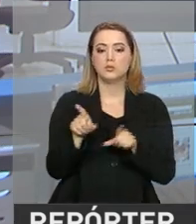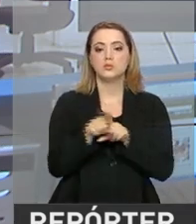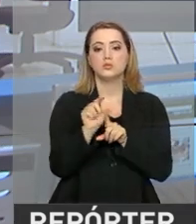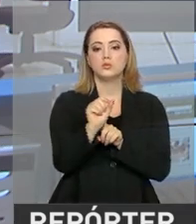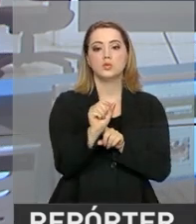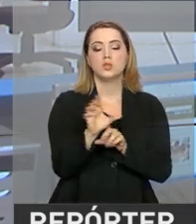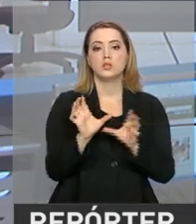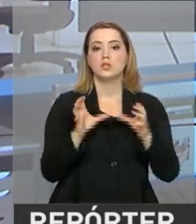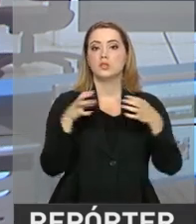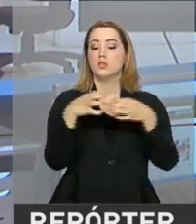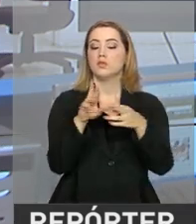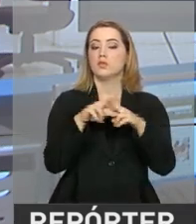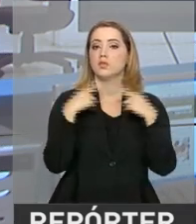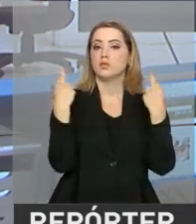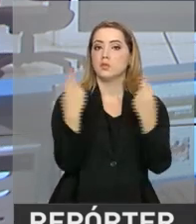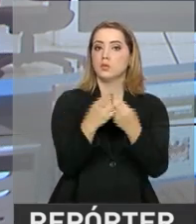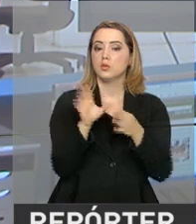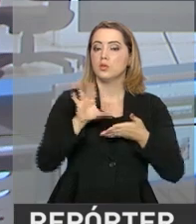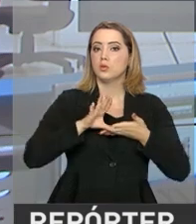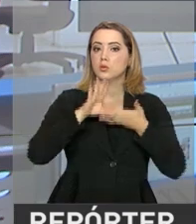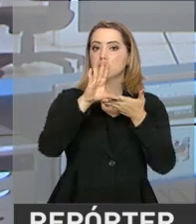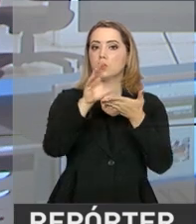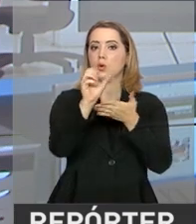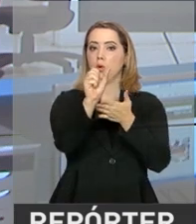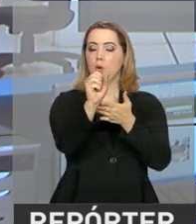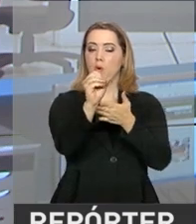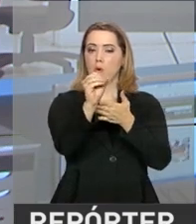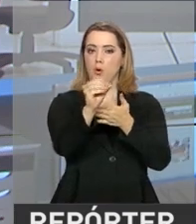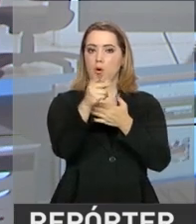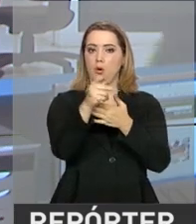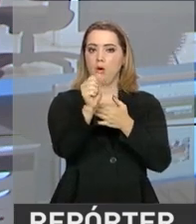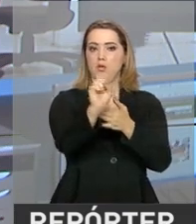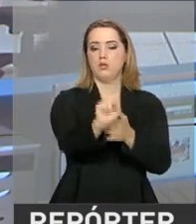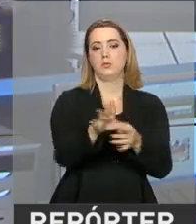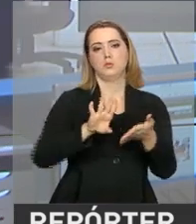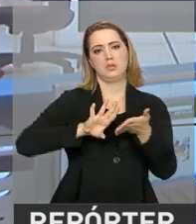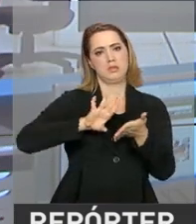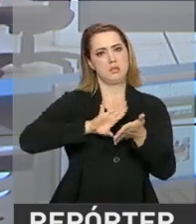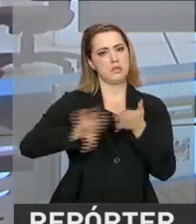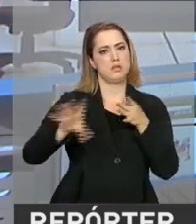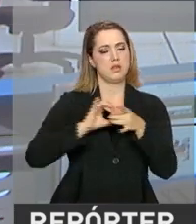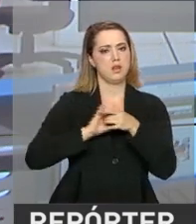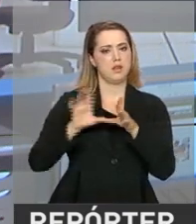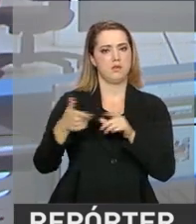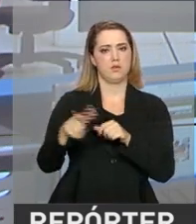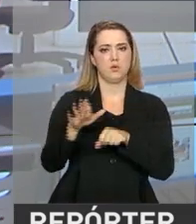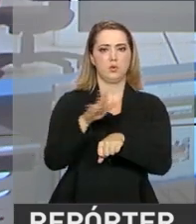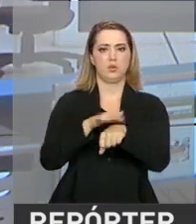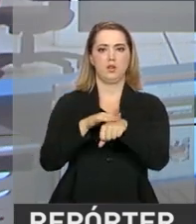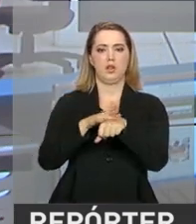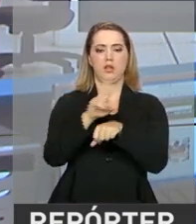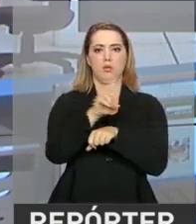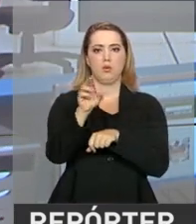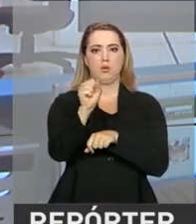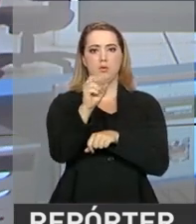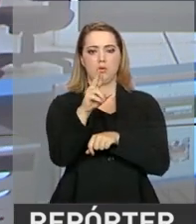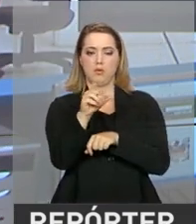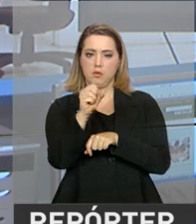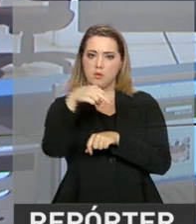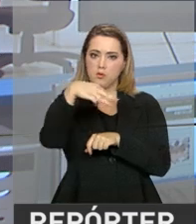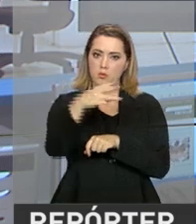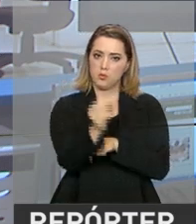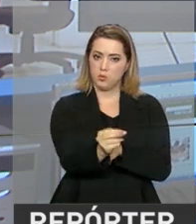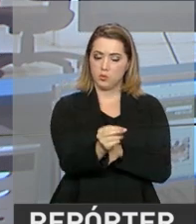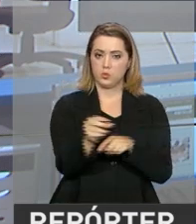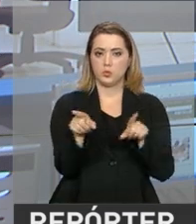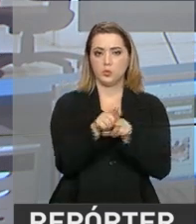do Conselho diretor da opas o continente americano também foi declarado como Zona Livre de sarampo a primeira em todo o mundo para manter